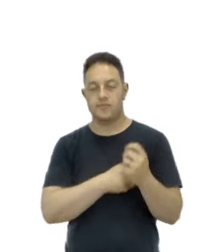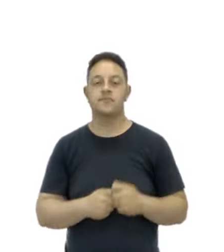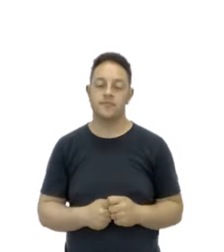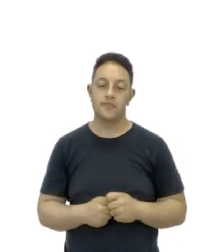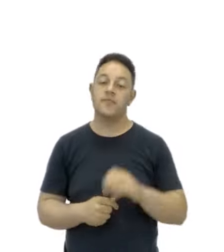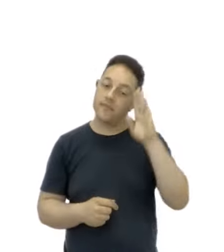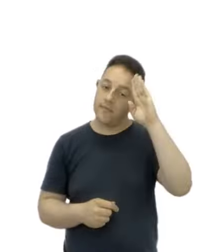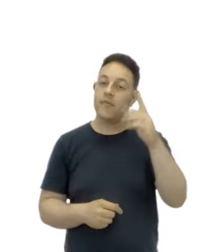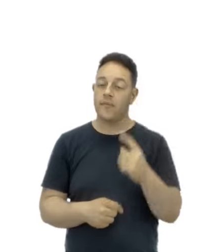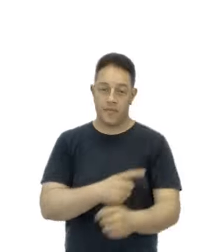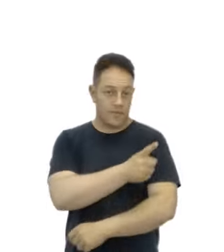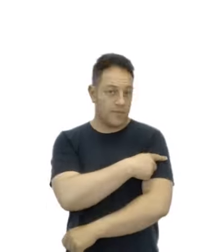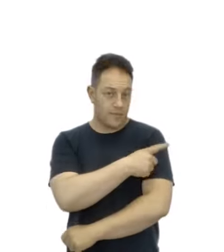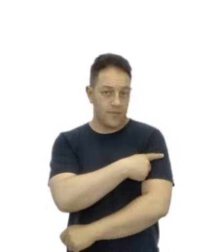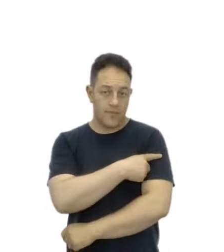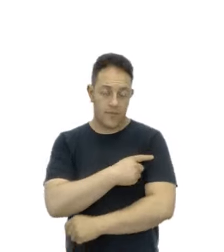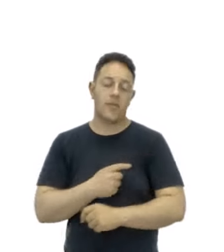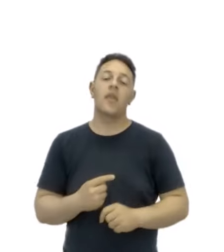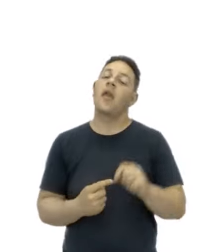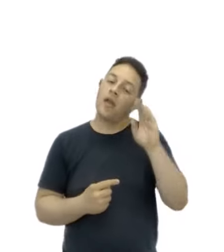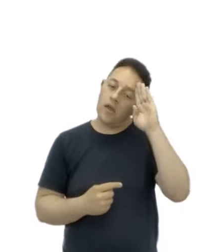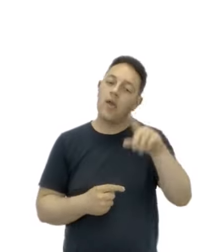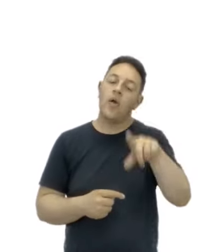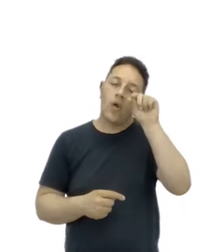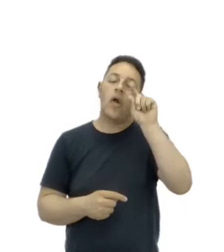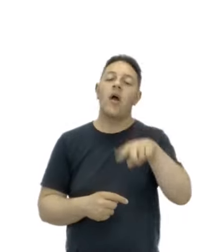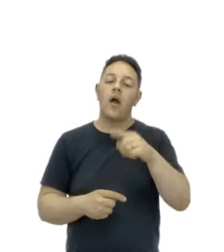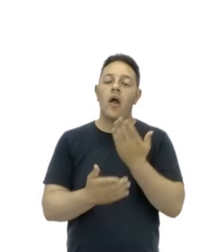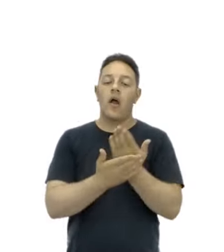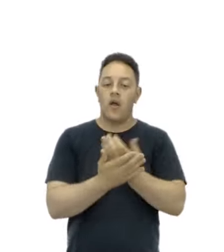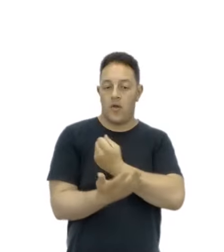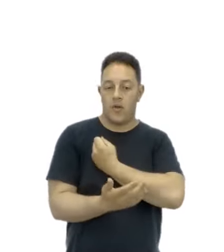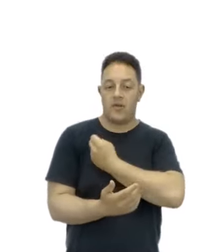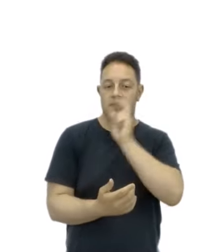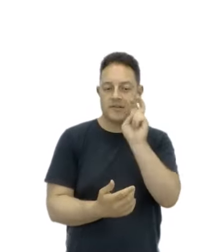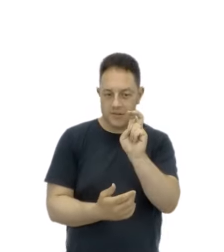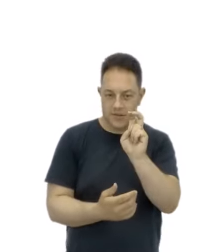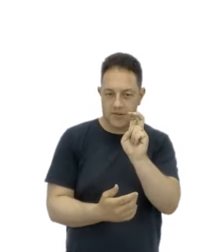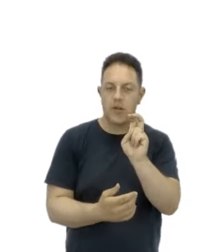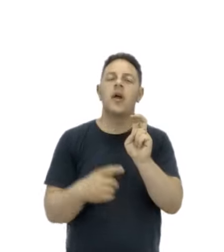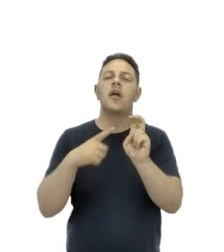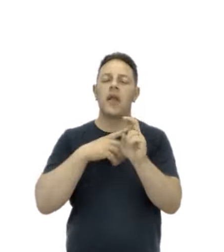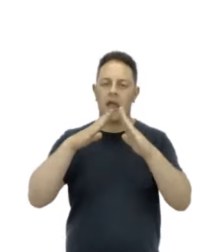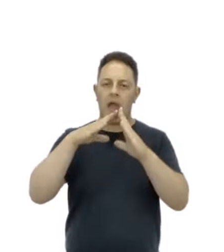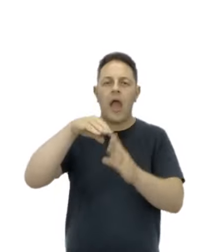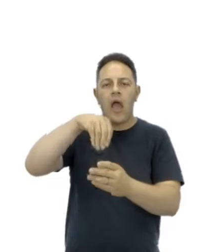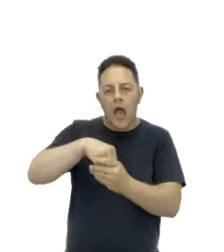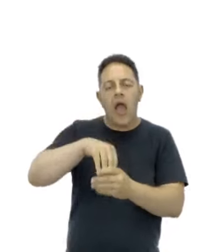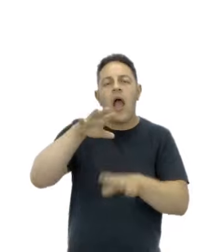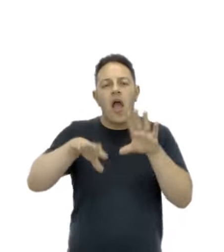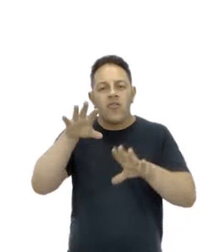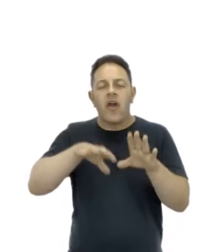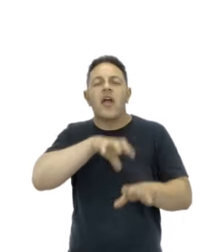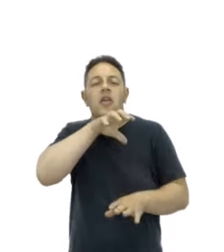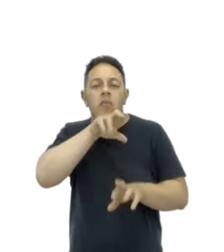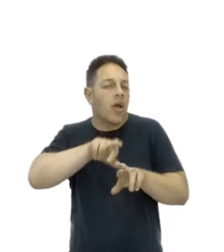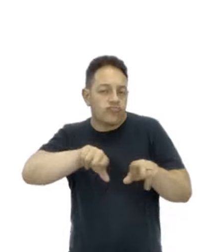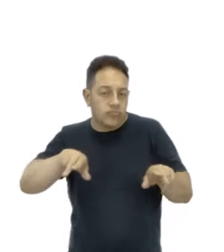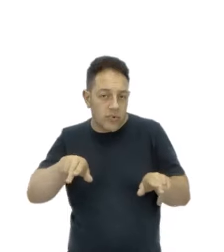Pensando no primeiro ano, a aula escolhida é a aula 5, Bichinhos na Nossa Casa. E a